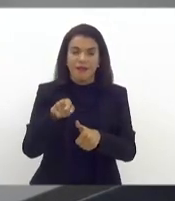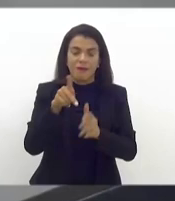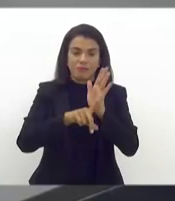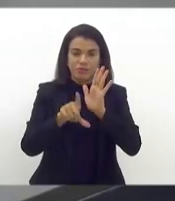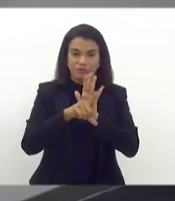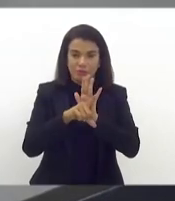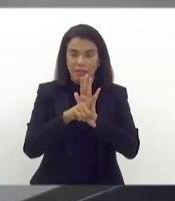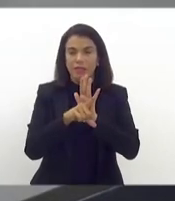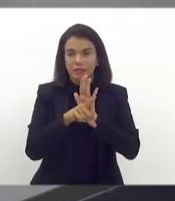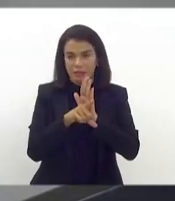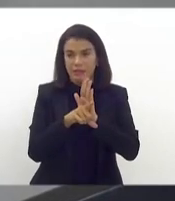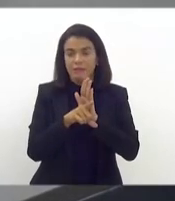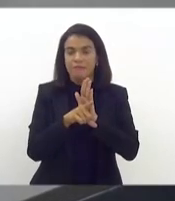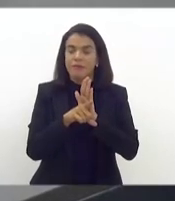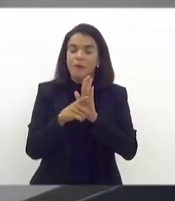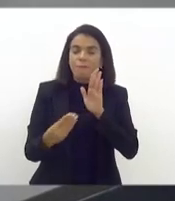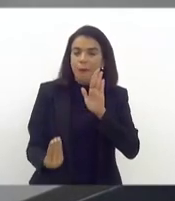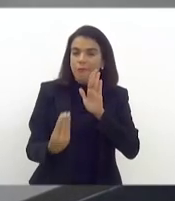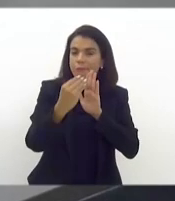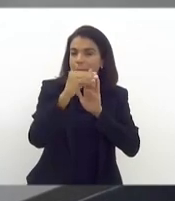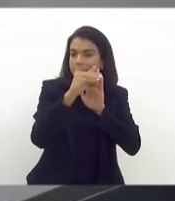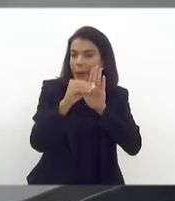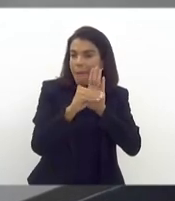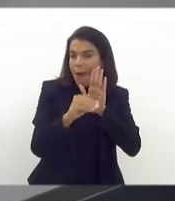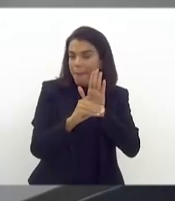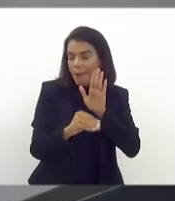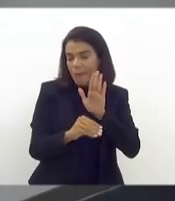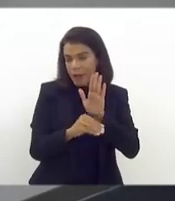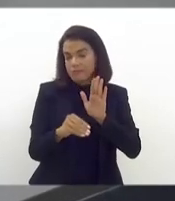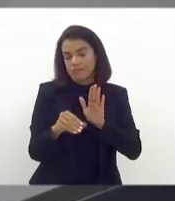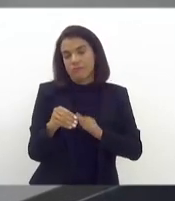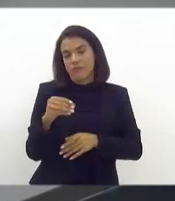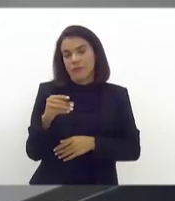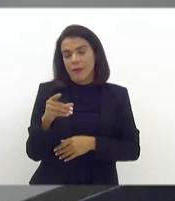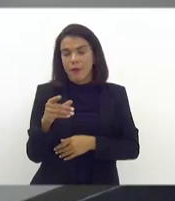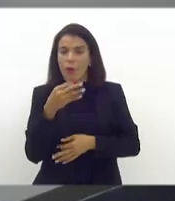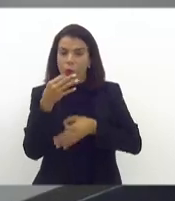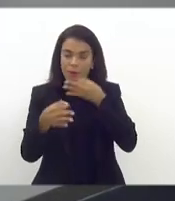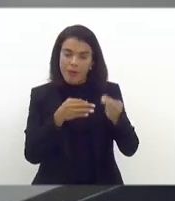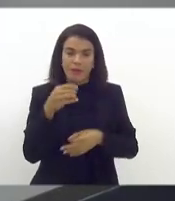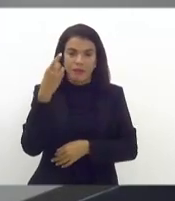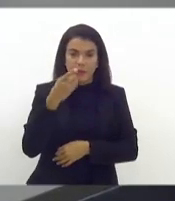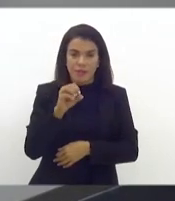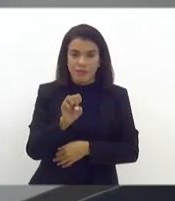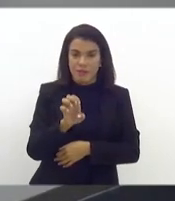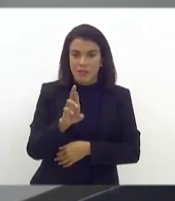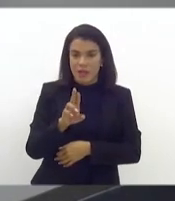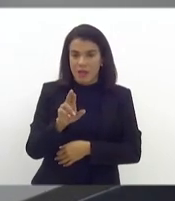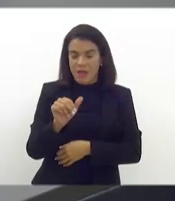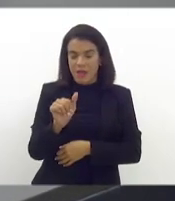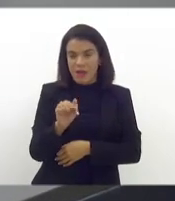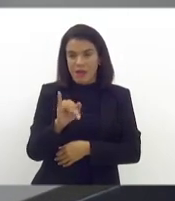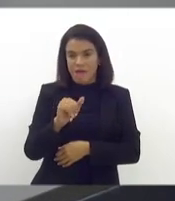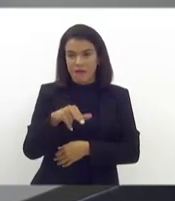talvez até trazendo novos elementos aí que foram levantados pelo deputado Serafini. E a gente discute aqui na CCJ, de